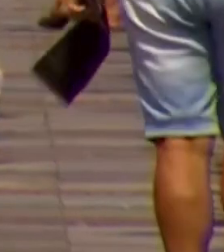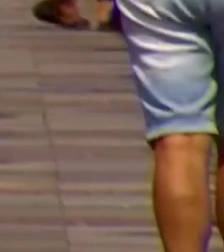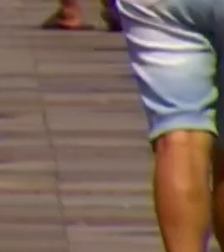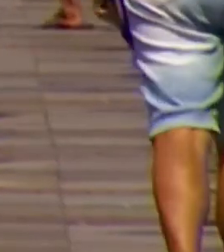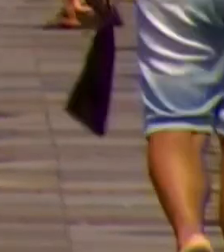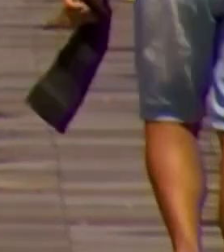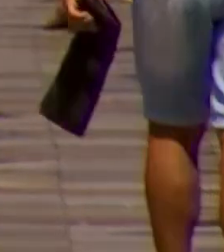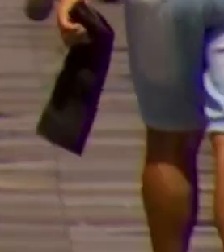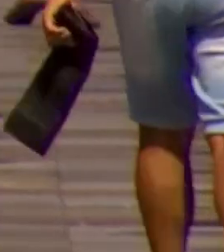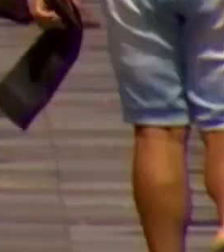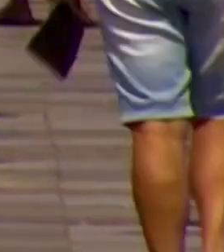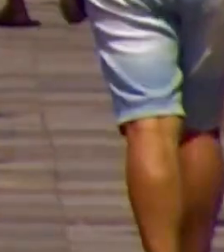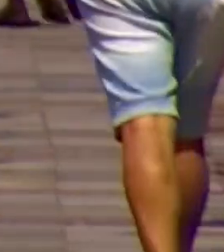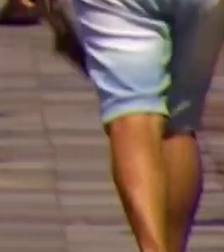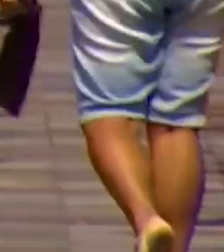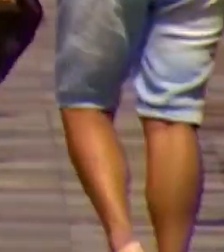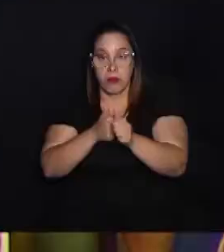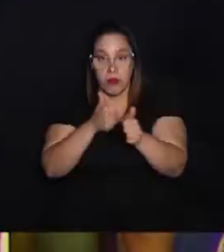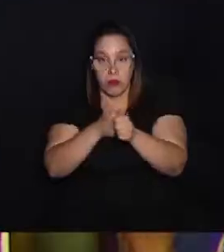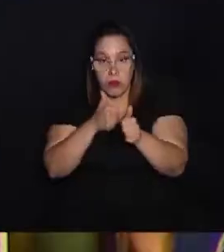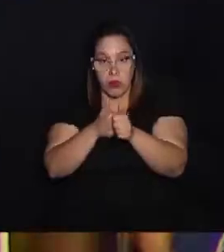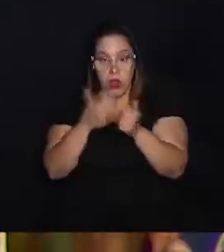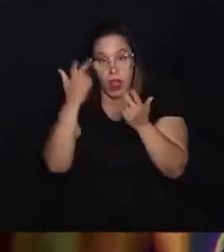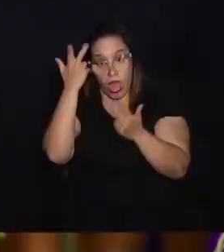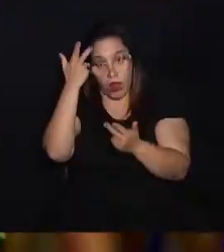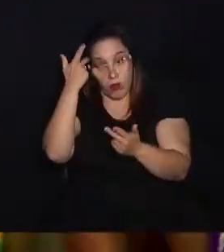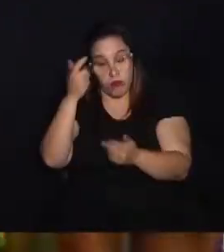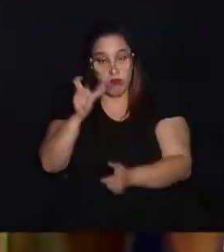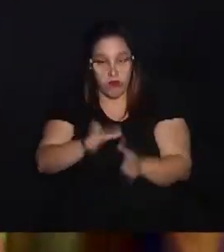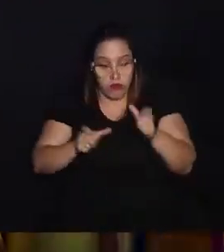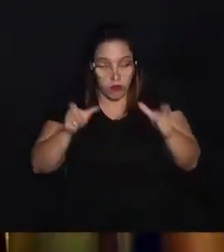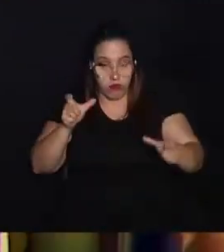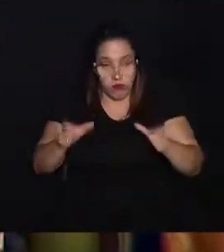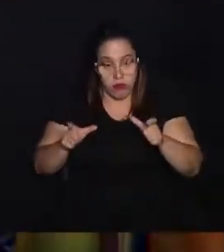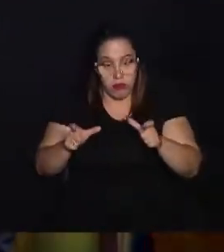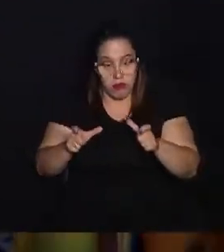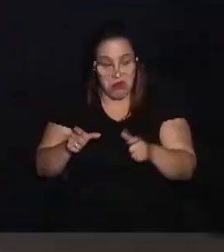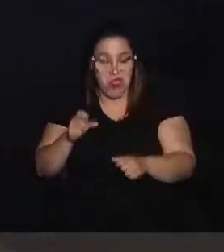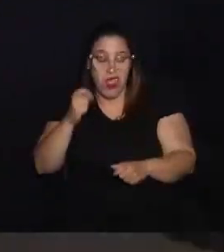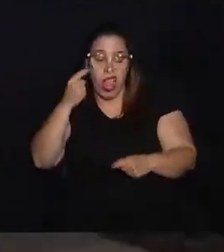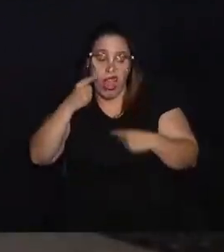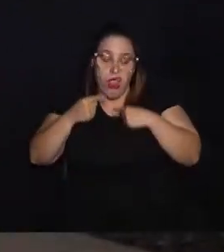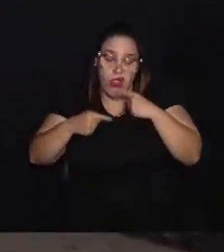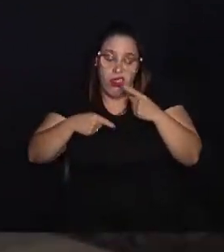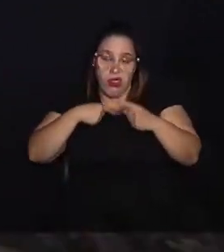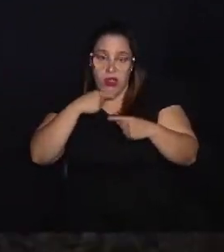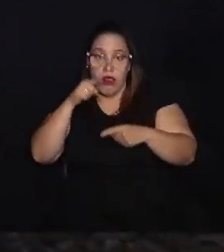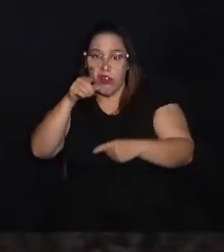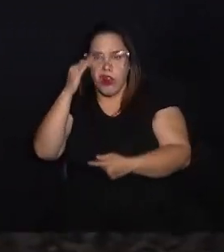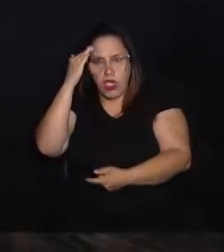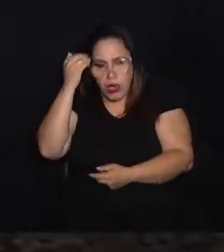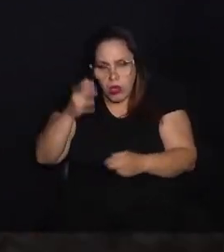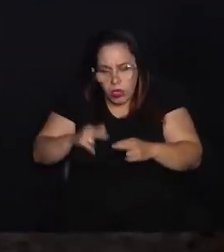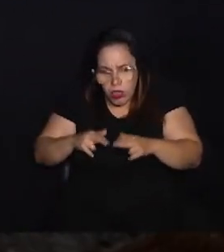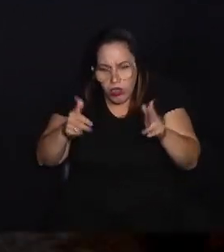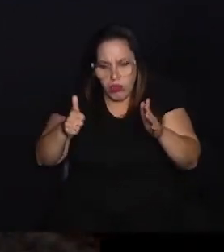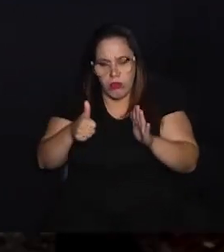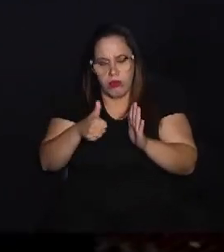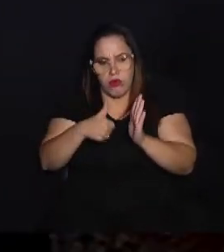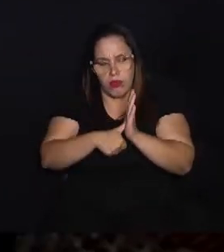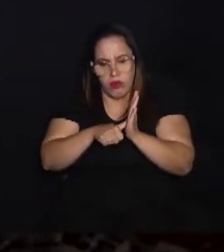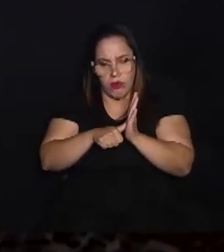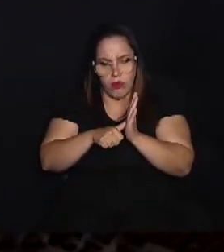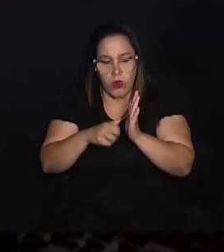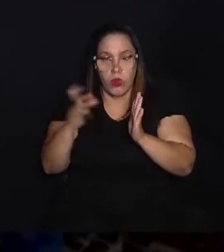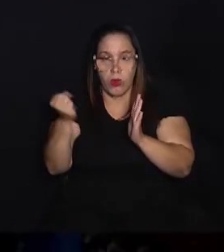Quando as eleições estão próximas, é normal que cidadãos e cidadãs tenham algumas dúvidas. Você sabe a diferença de voto branco e